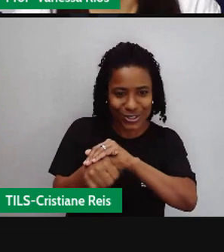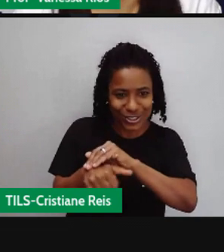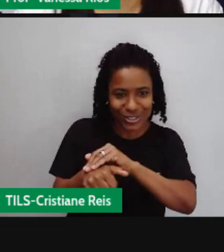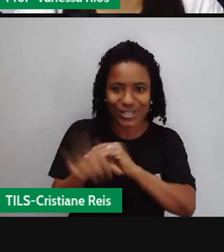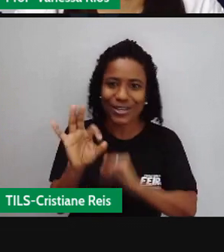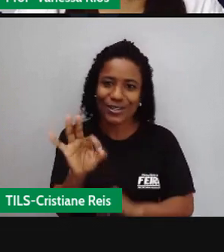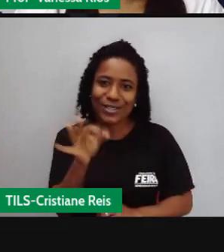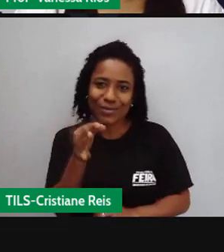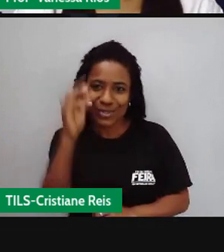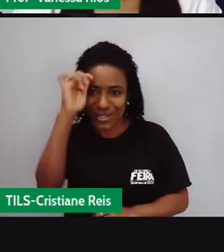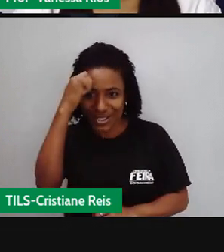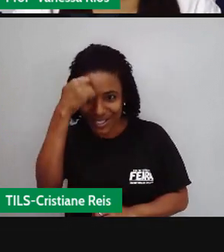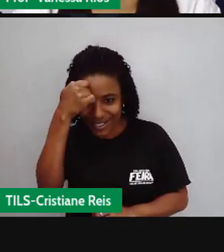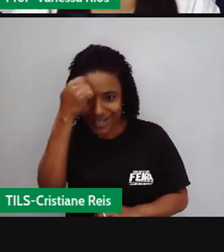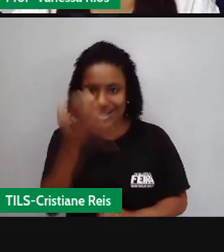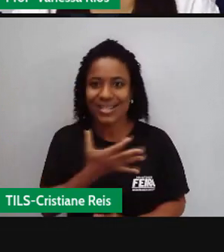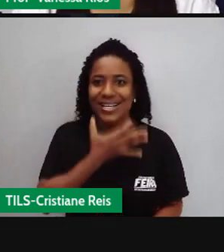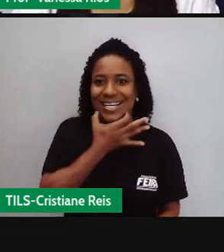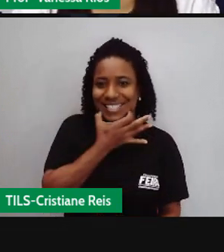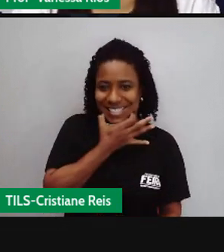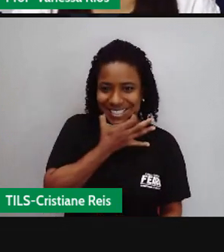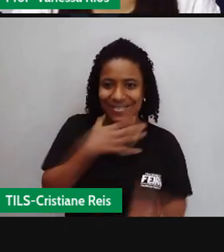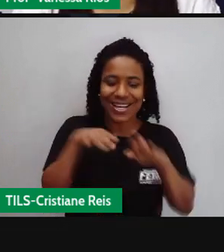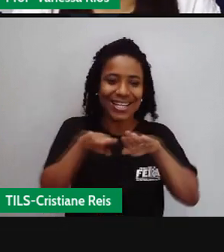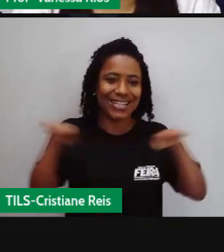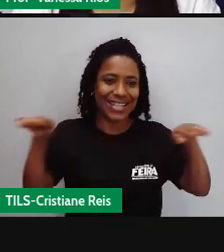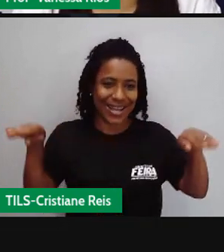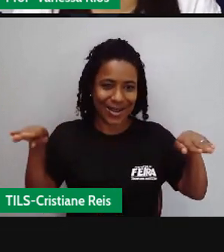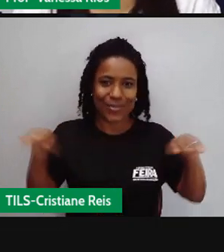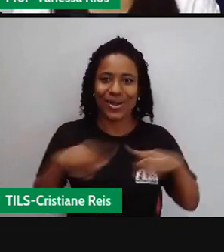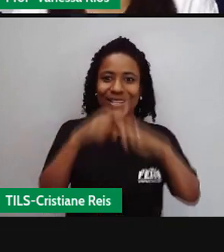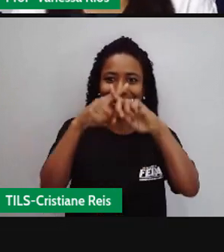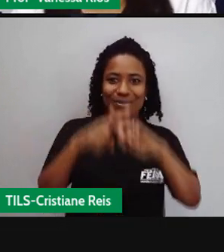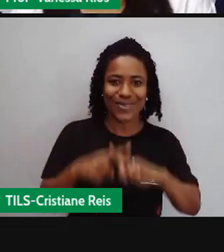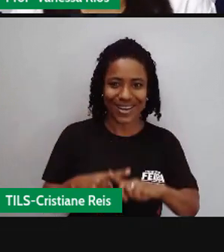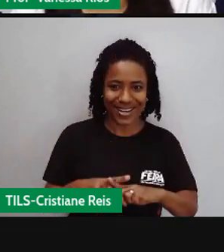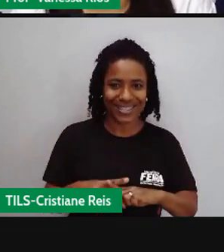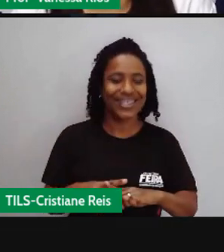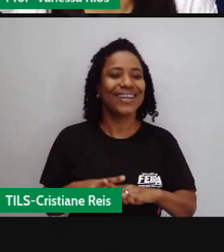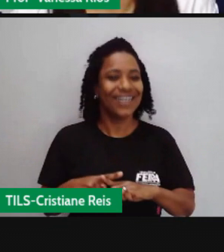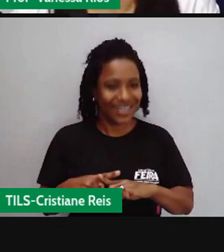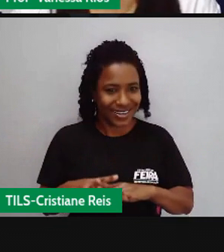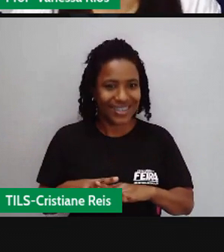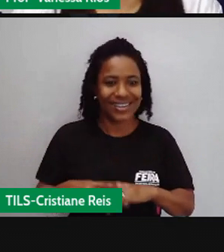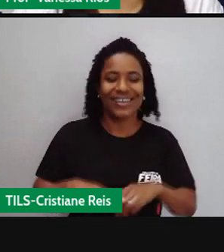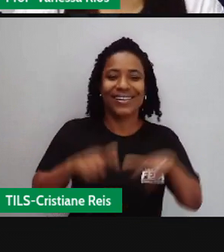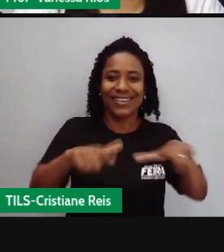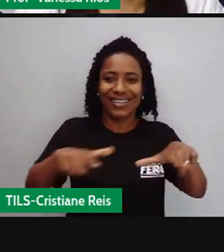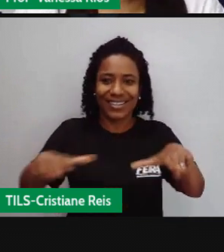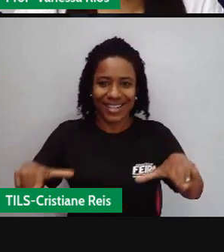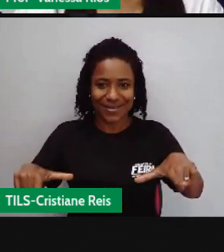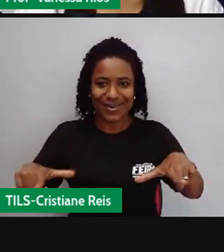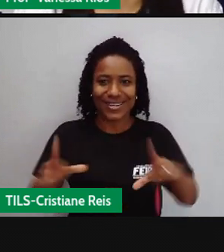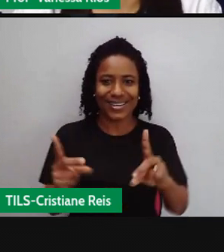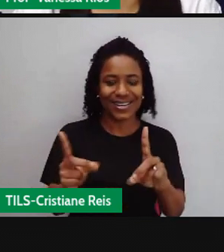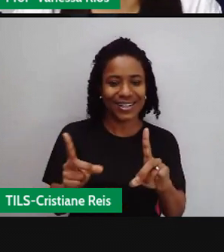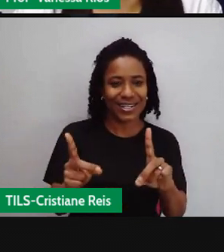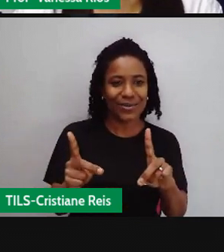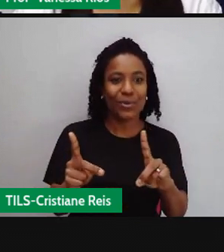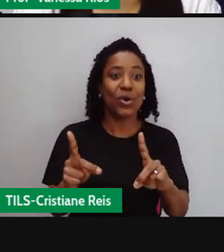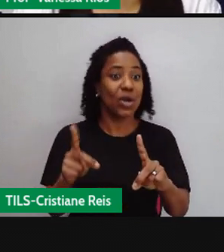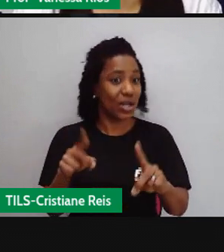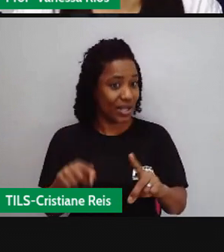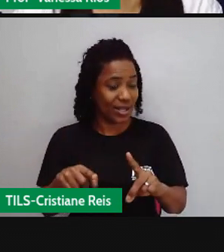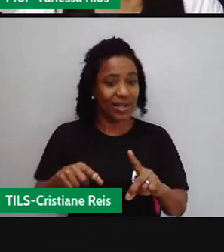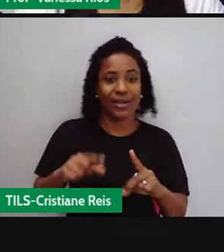tabuleiro, urtiga. Então, aí onde tem som de U é U, em algumas situações, né? Tem som de U, mas a gente